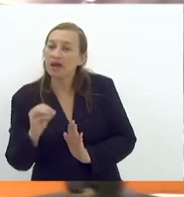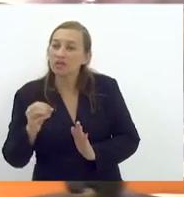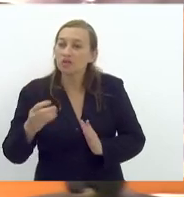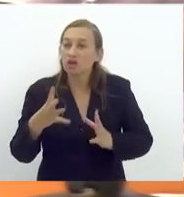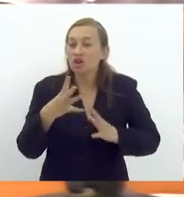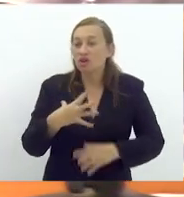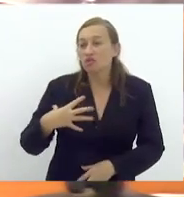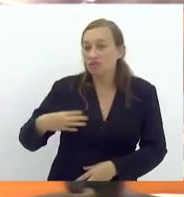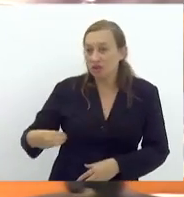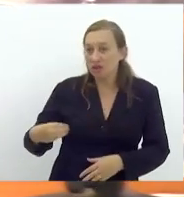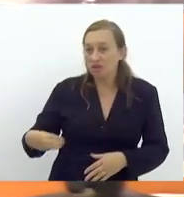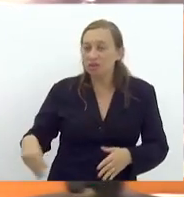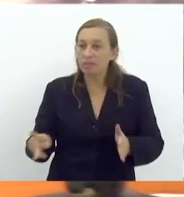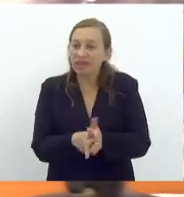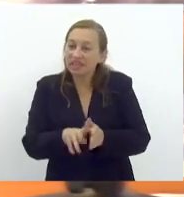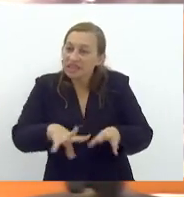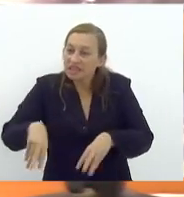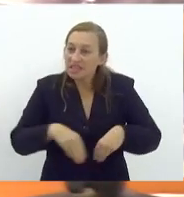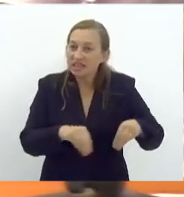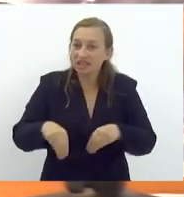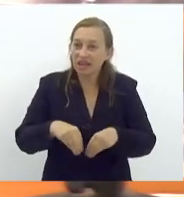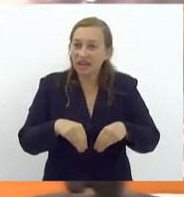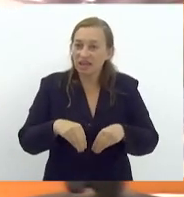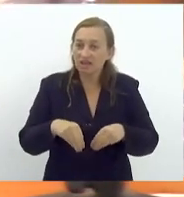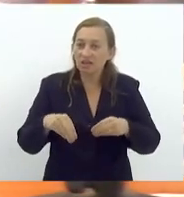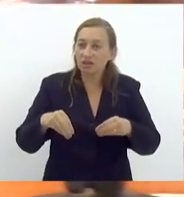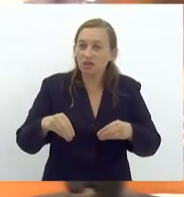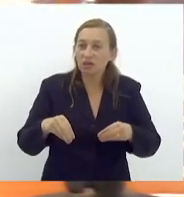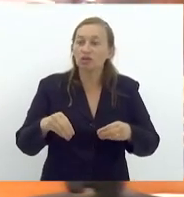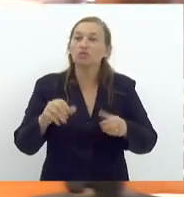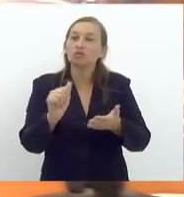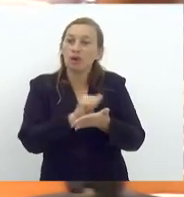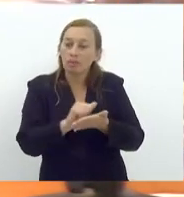donos da terra não há pagamento identitário